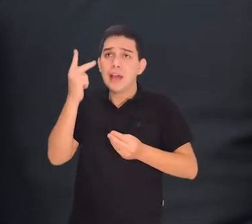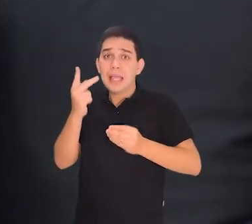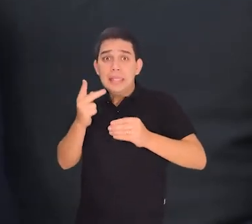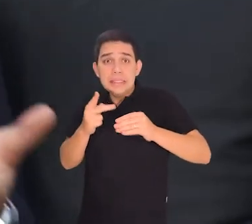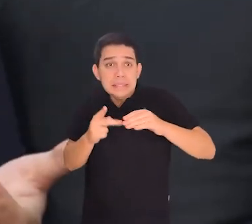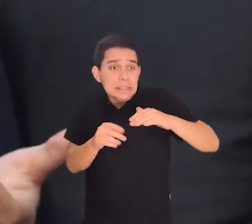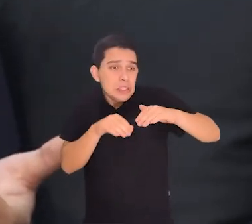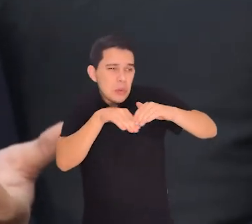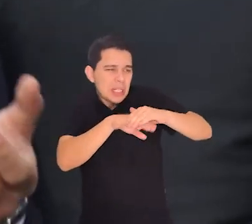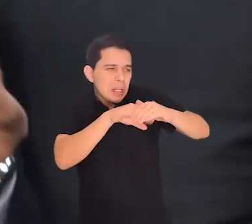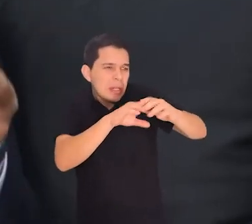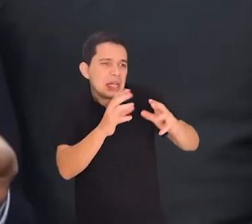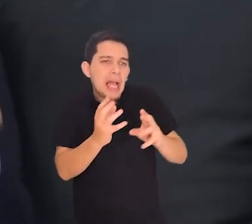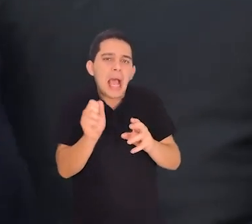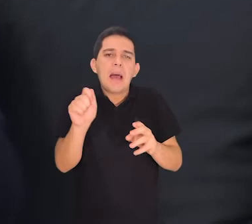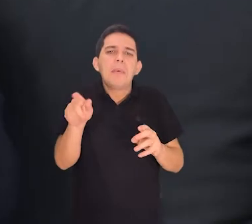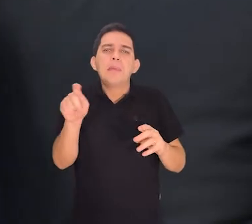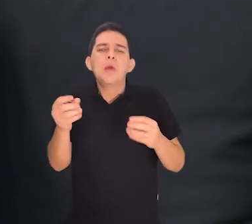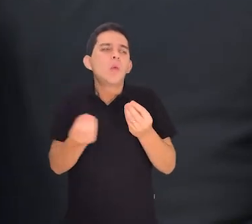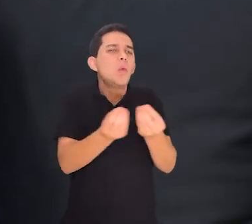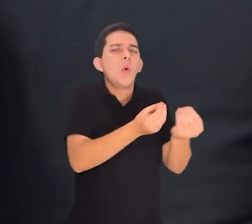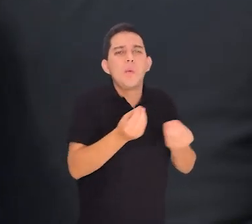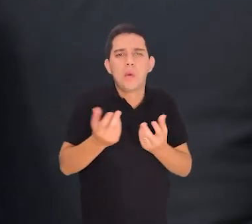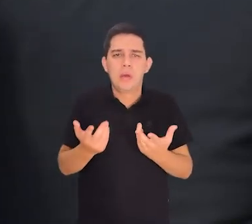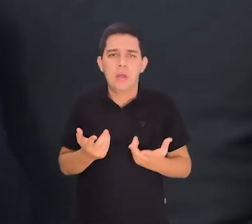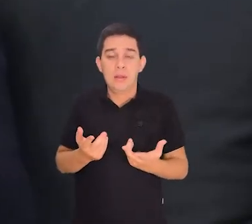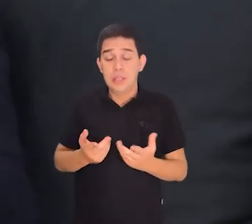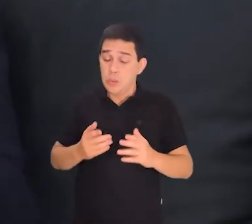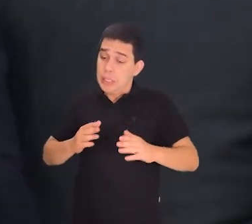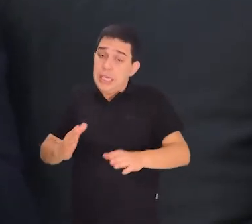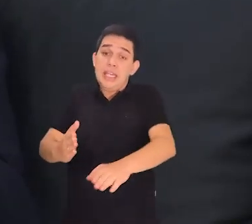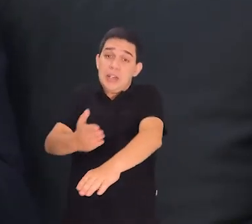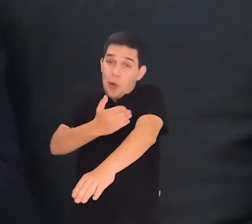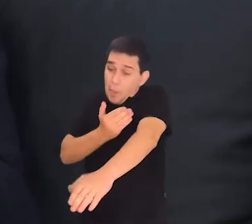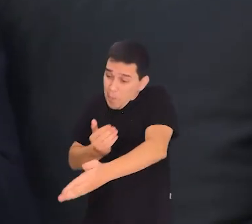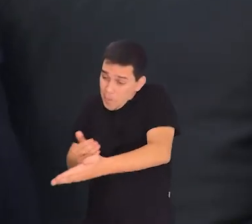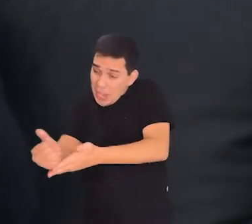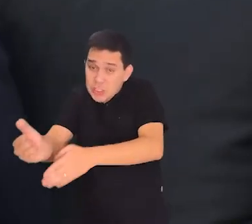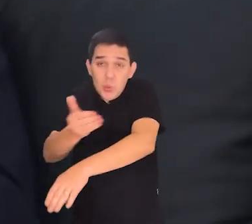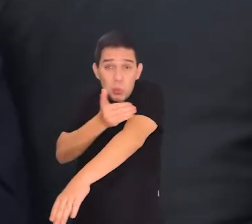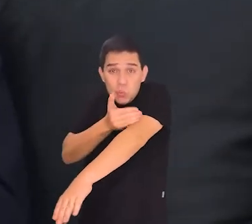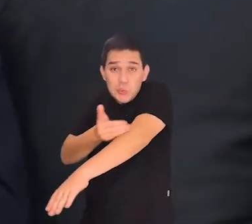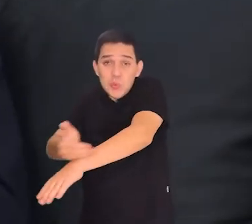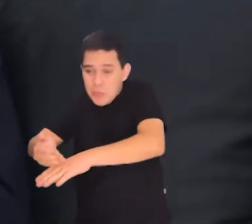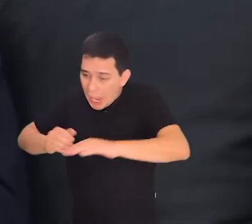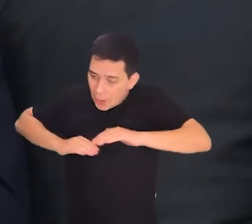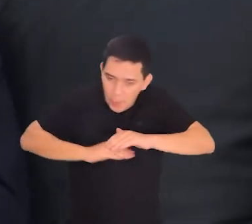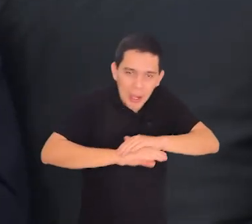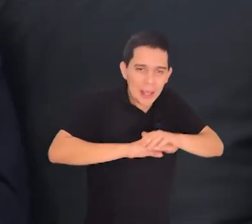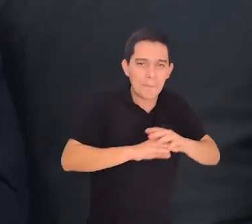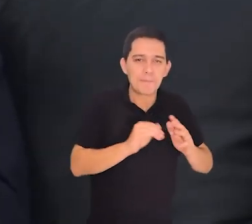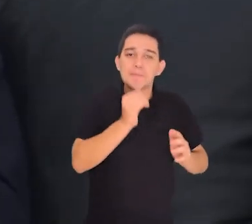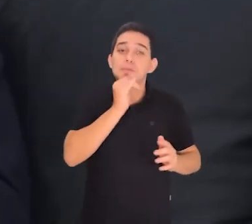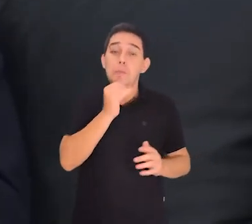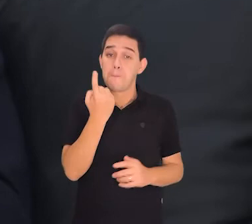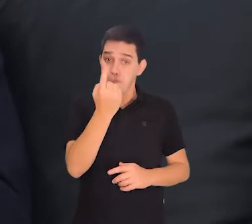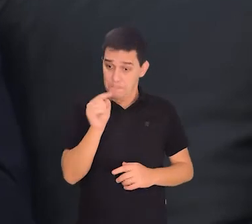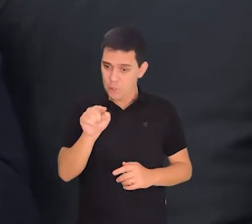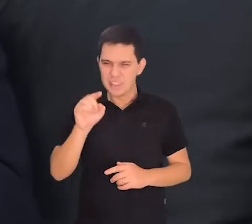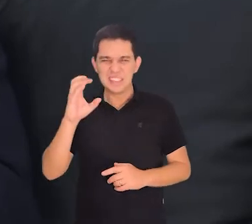com o salário de estagiário? Já para desenvolver o hábito. Então, se você ganha lá R$1.100 como estagiário, você